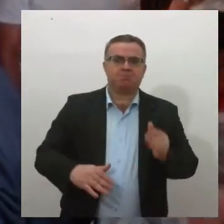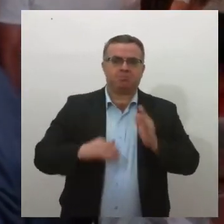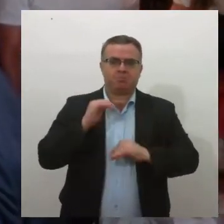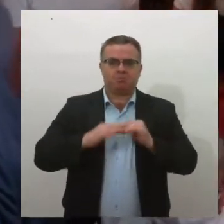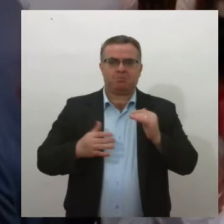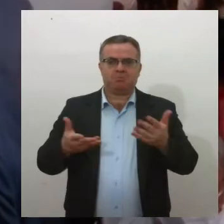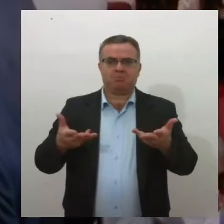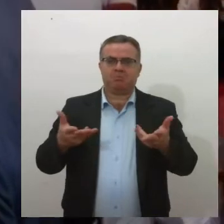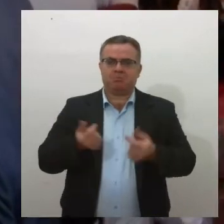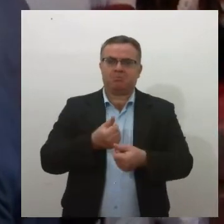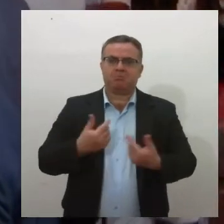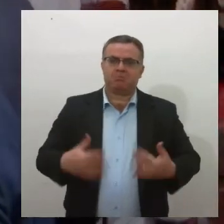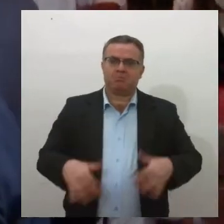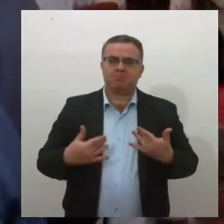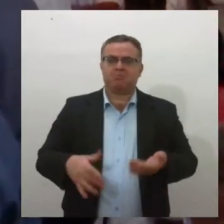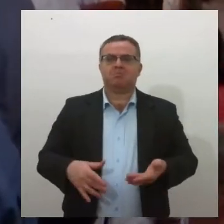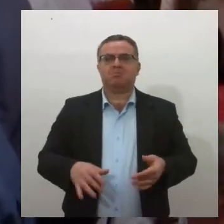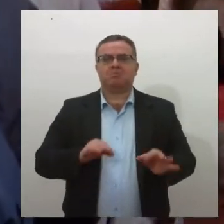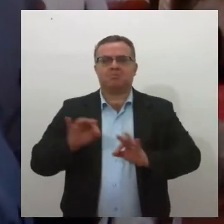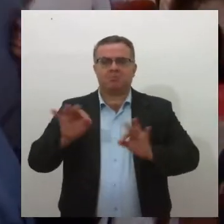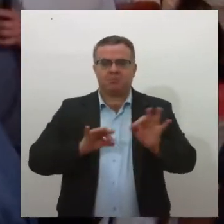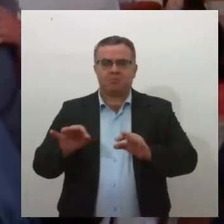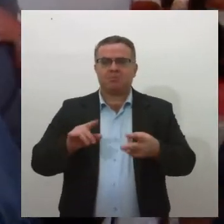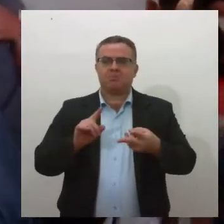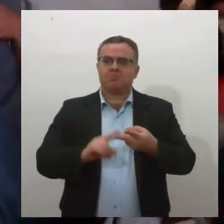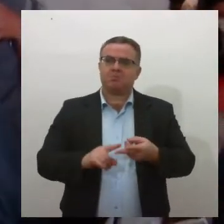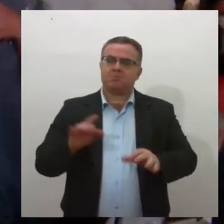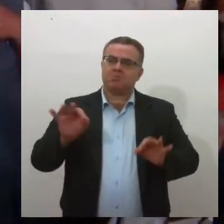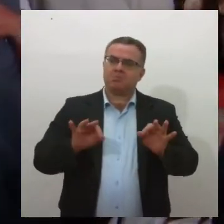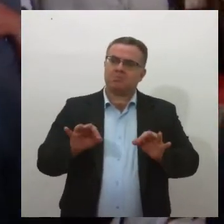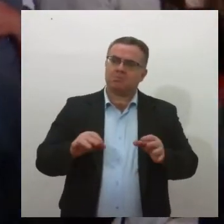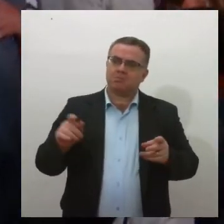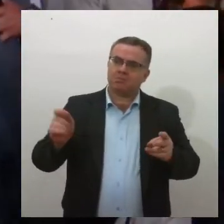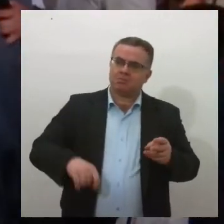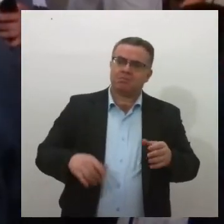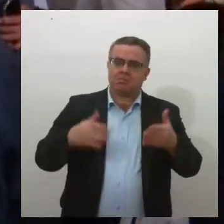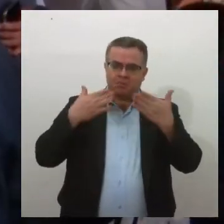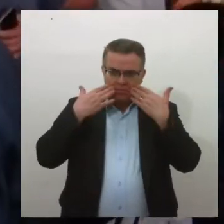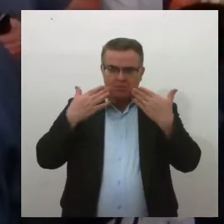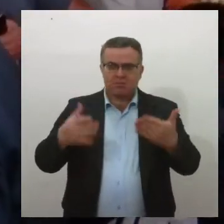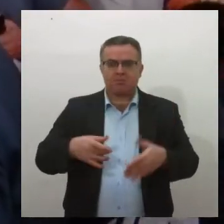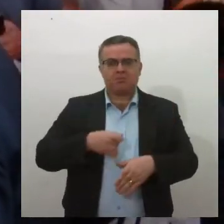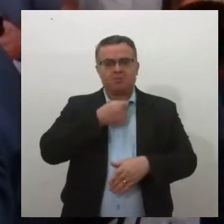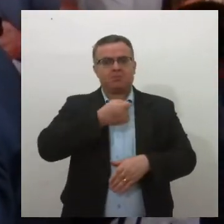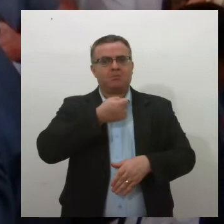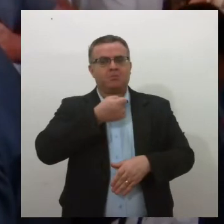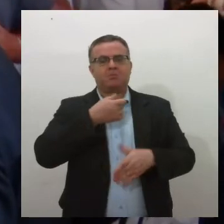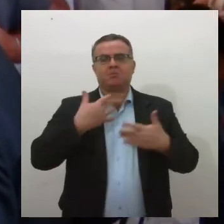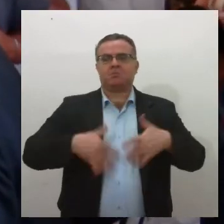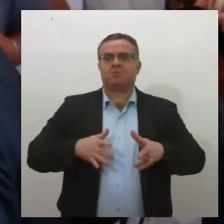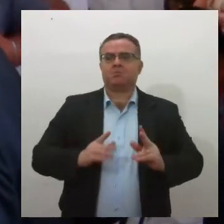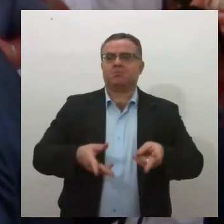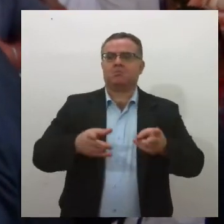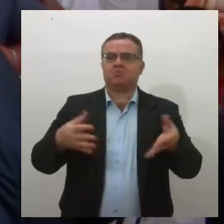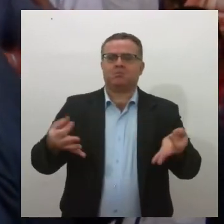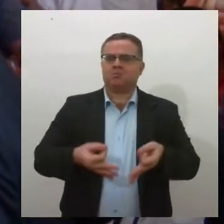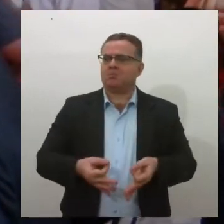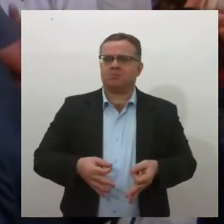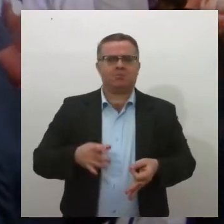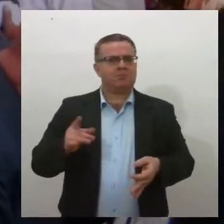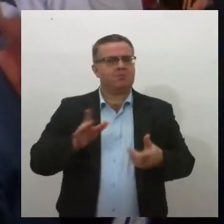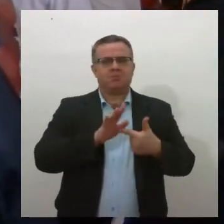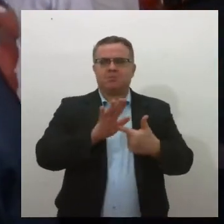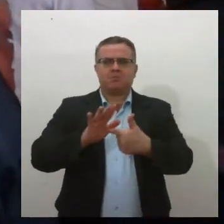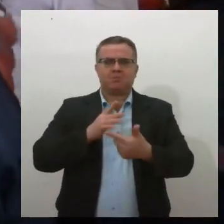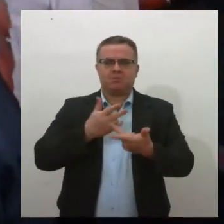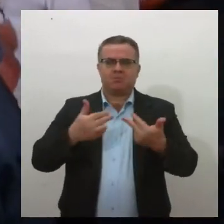completo. Reinaldo redigia, Reinaldo era disc jockey, Reinaldo era apresentador de TV, telenoticiarista, Reinaldo apresentava